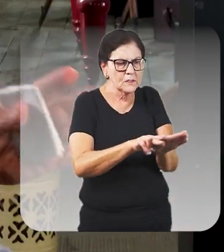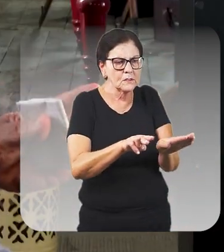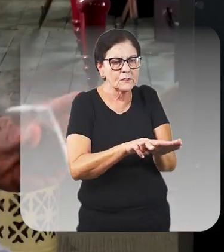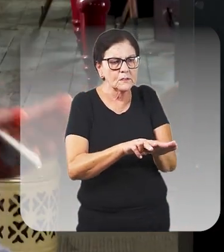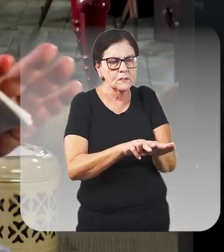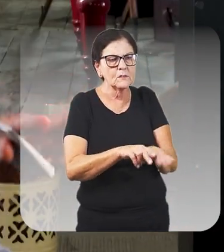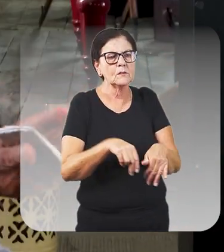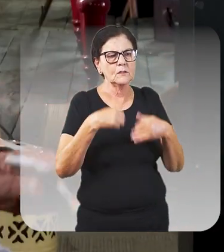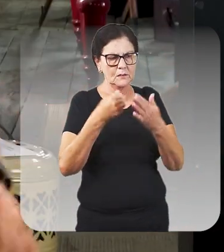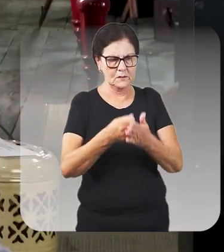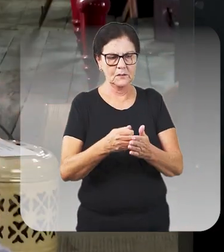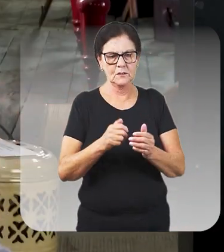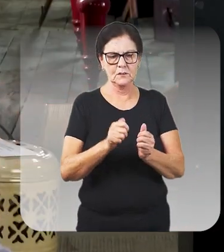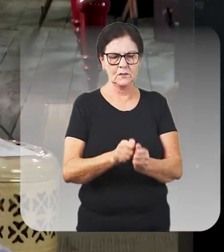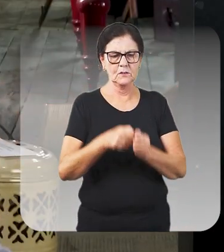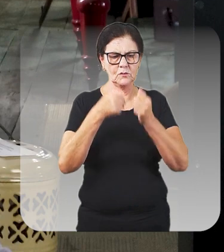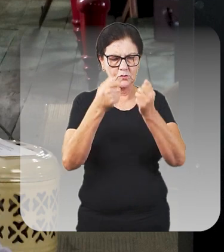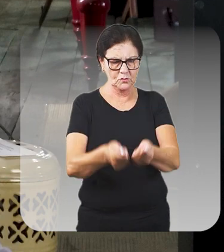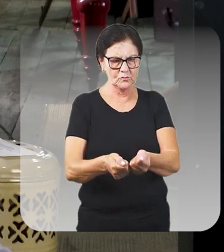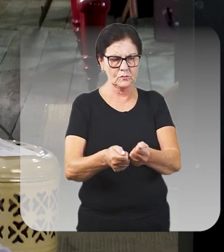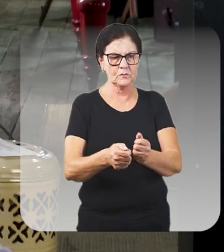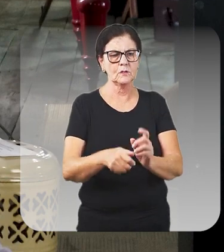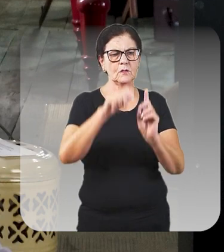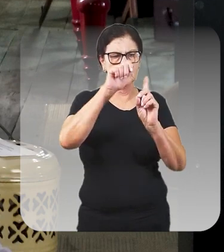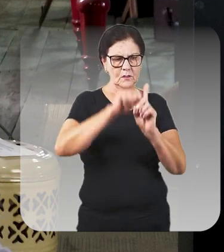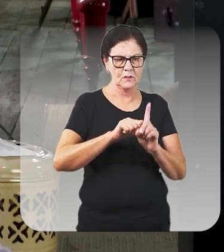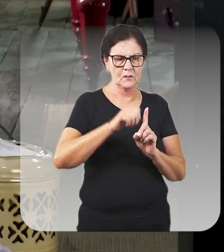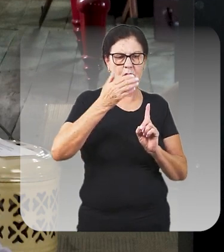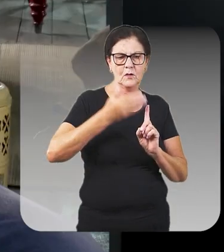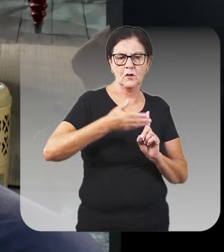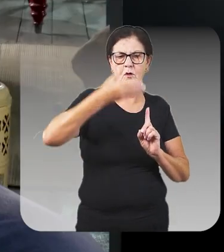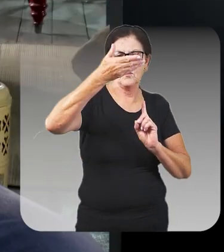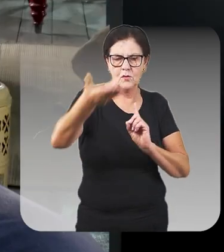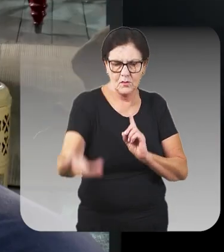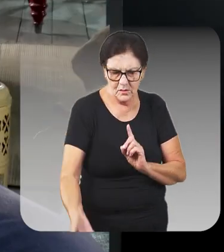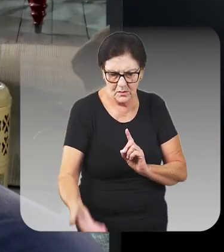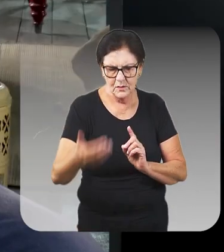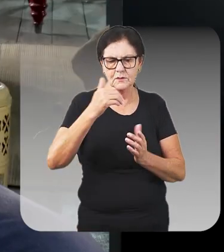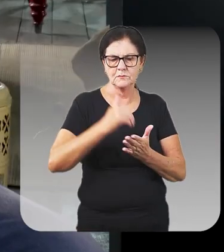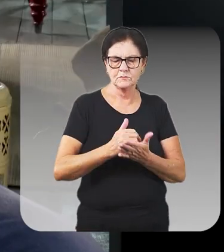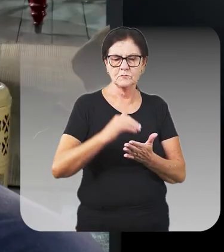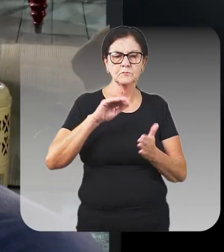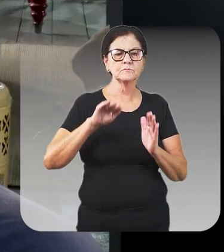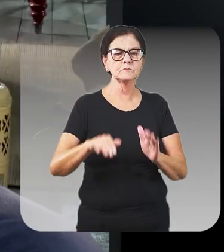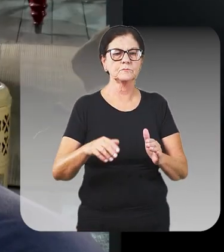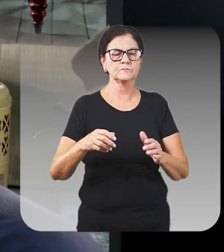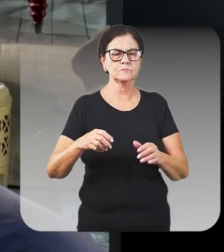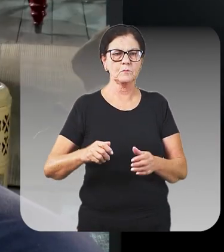a gente queria deixar nos anais da história essa Semana de Newton Prado, que eu acho uma justa e merecida